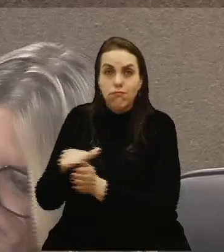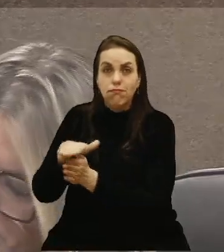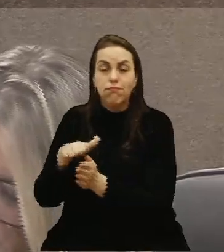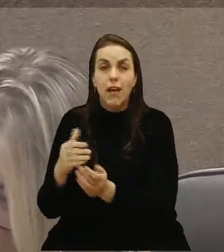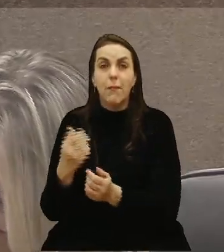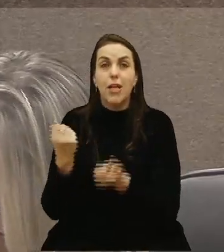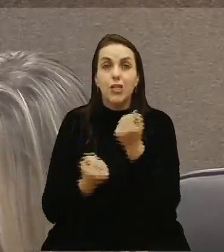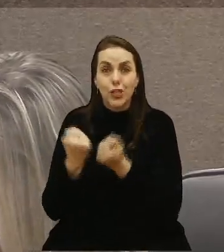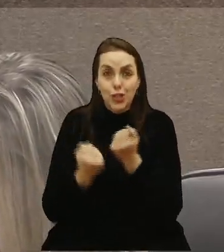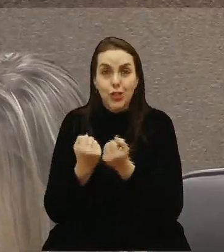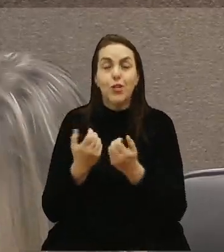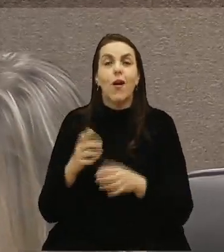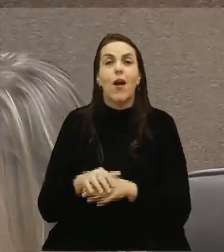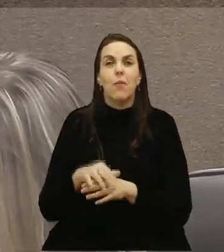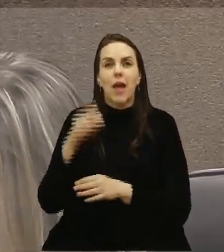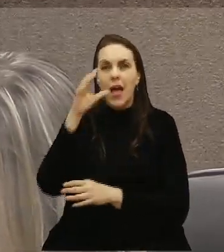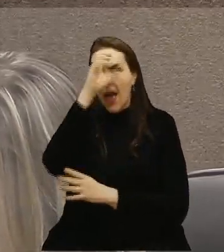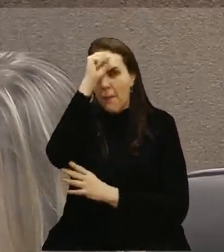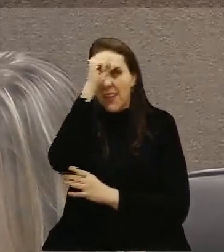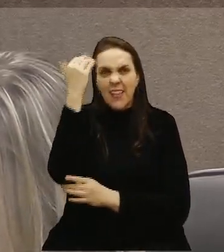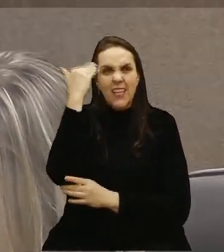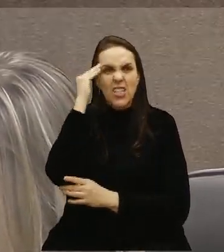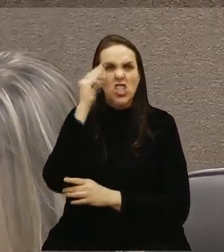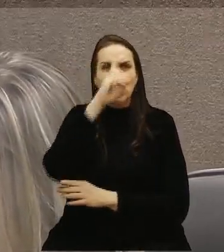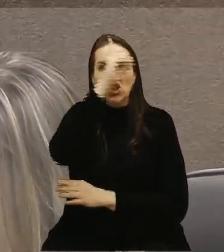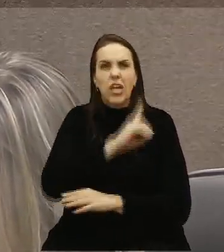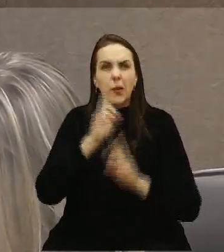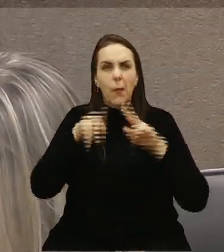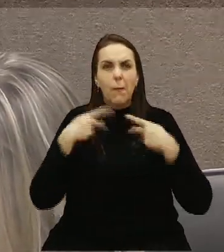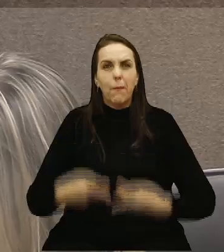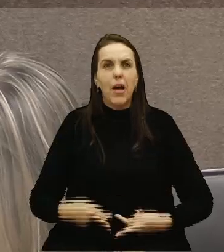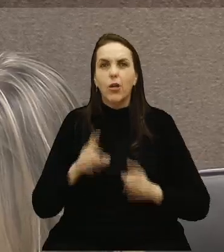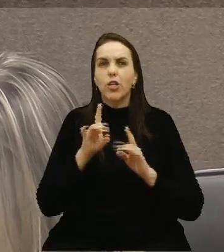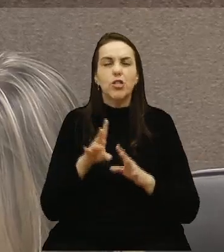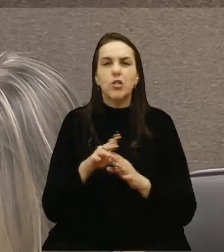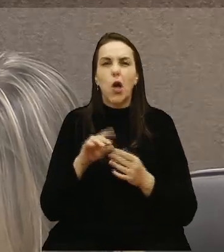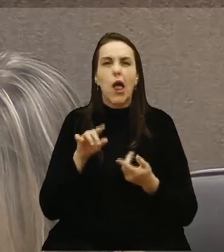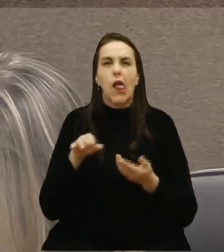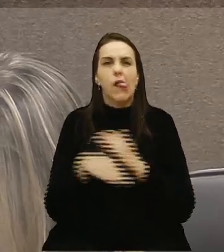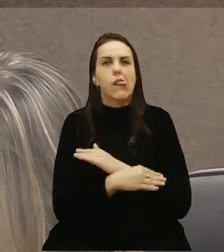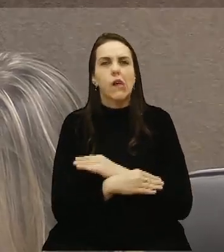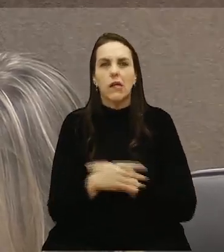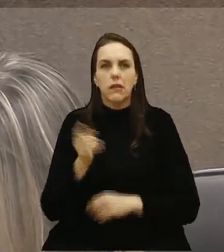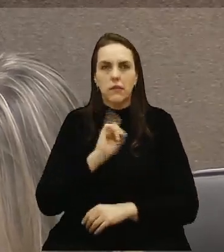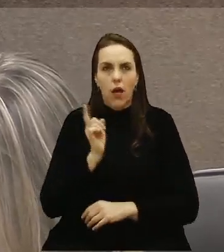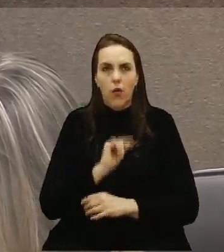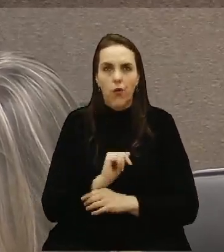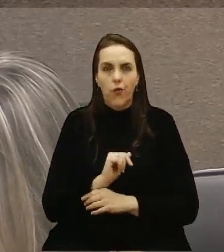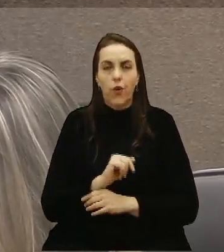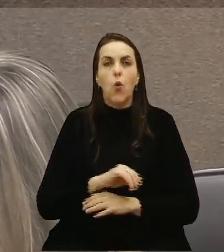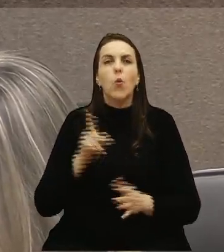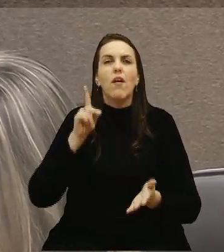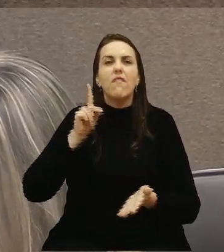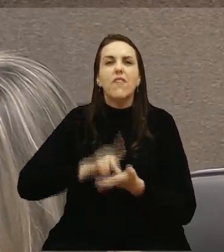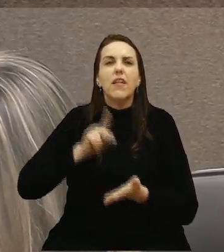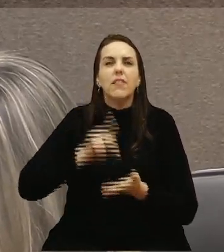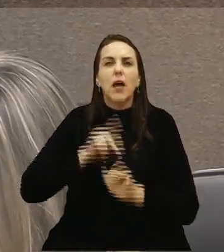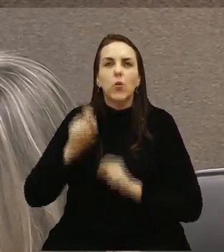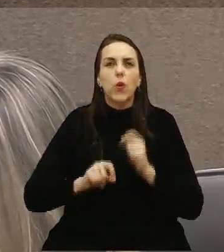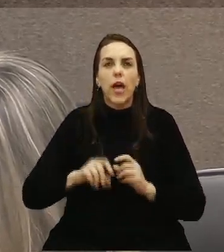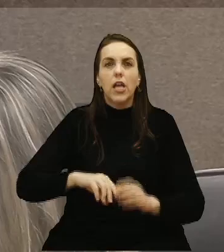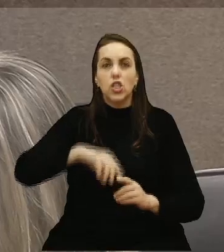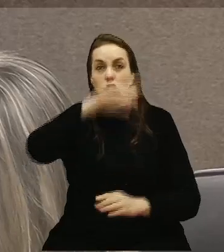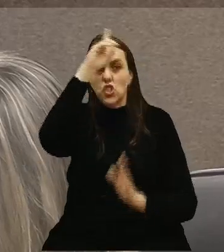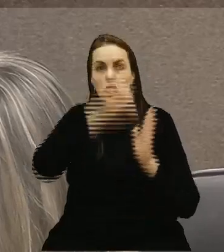poder estudar e compreender o que é direitos humanos, não direitos humanos deturpado, mas o que é realmente os direitos humanos.